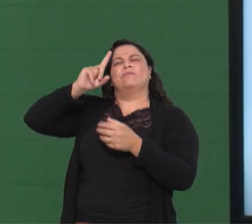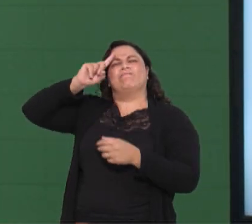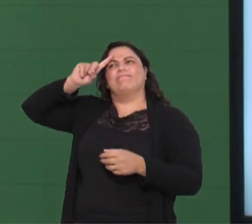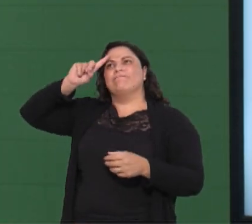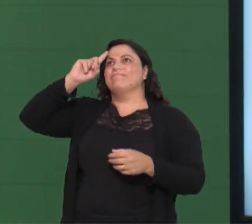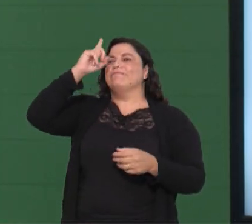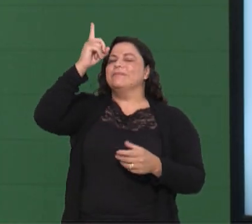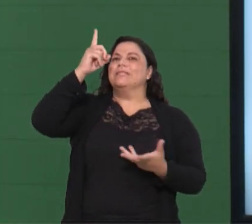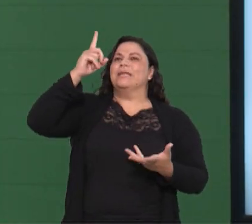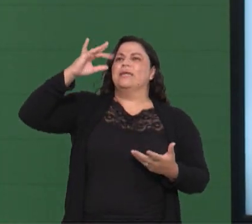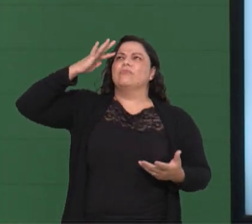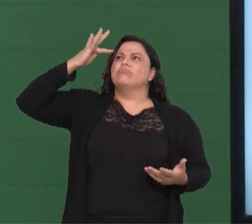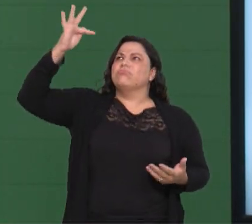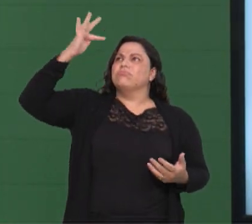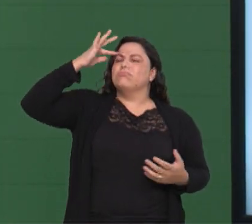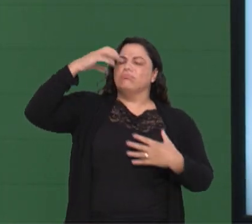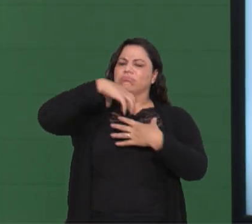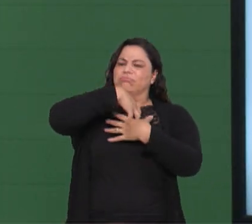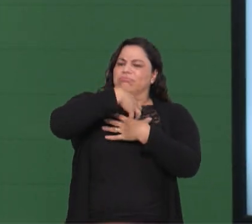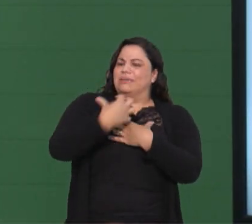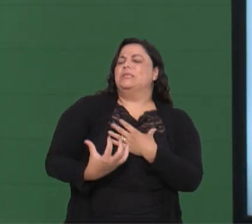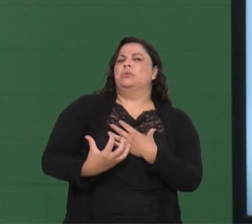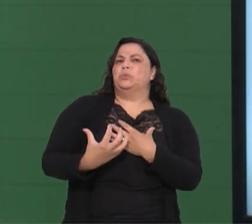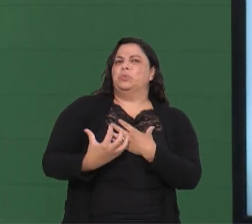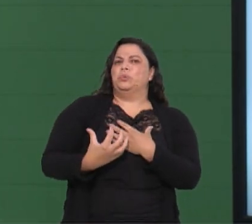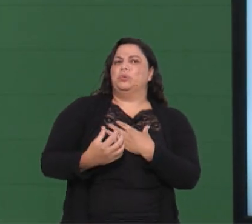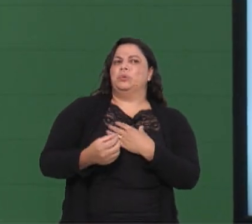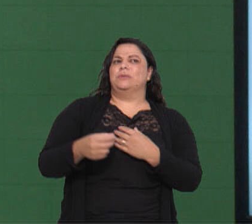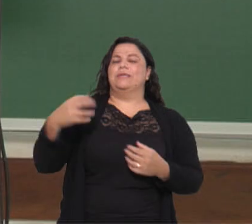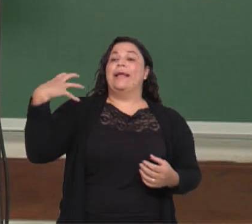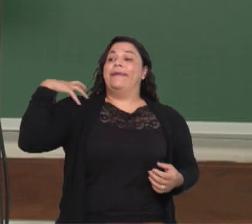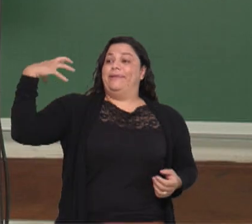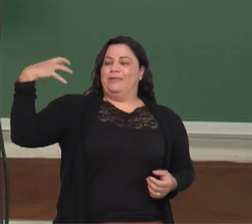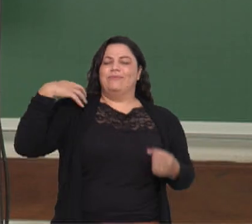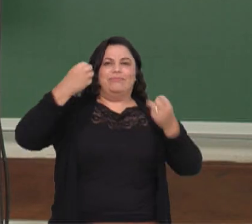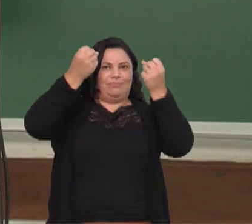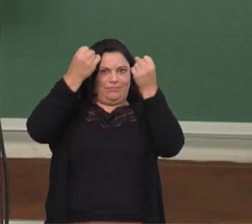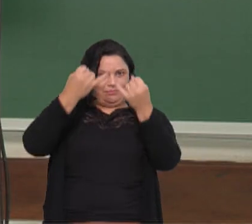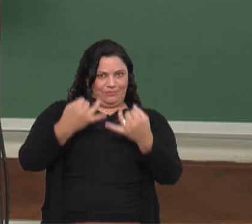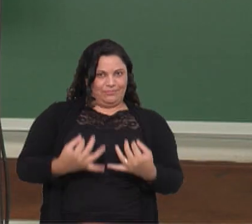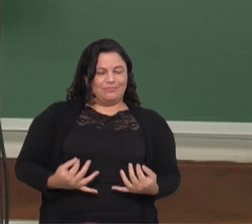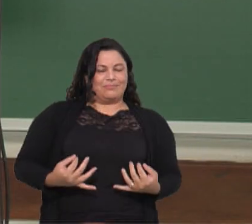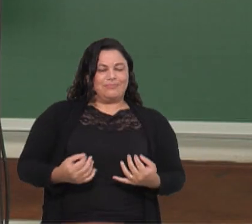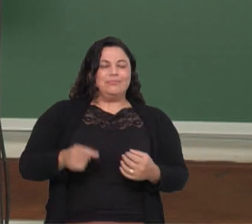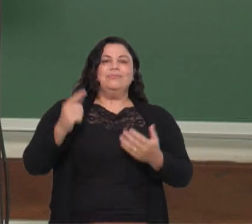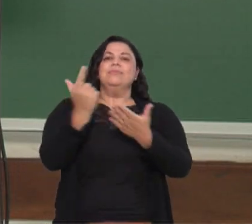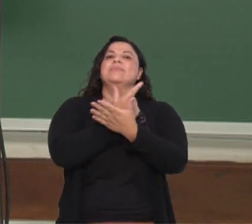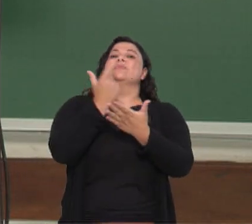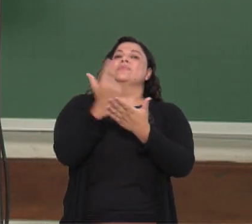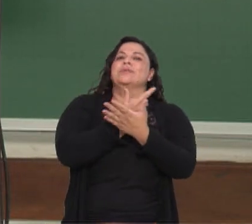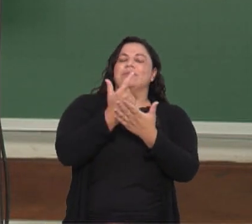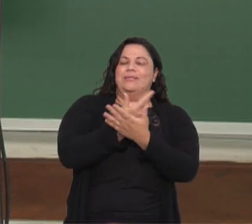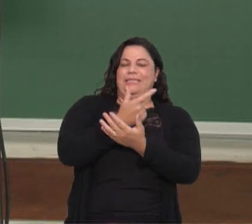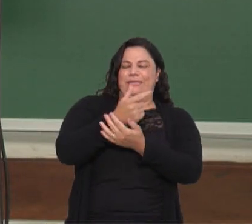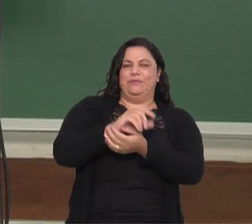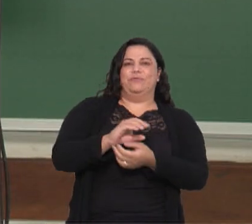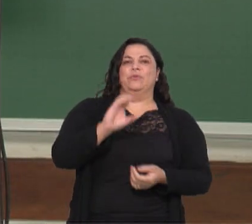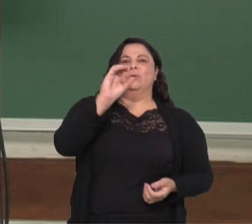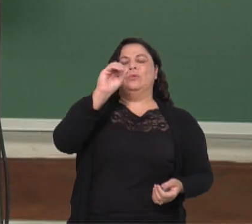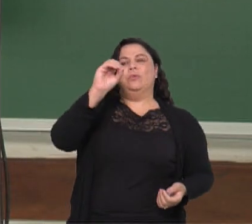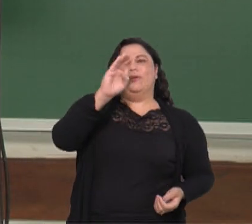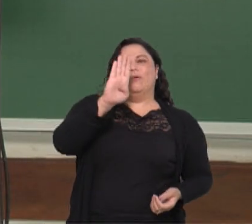atitude filosófica. Tá? E Platão vai explicar essa ideia justamente nesse livro, o Banquete ali, coloquei um trecho, né, onde o